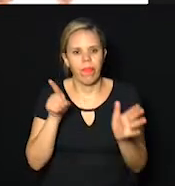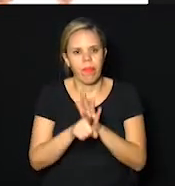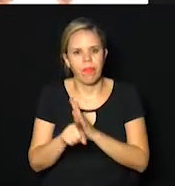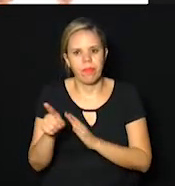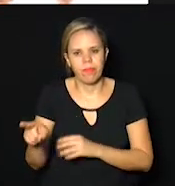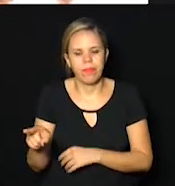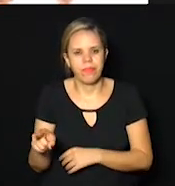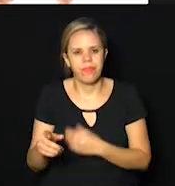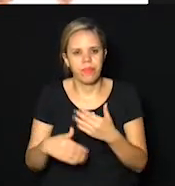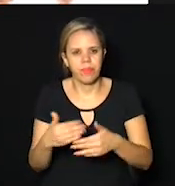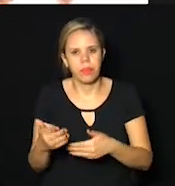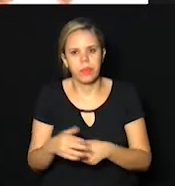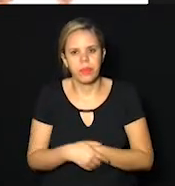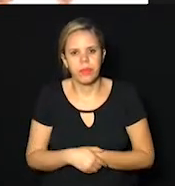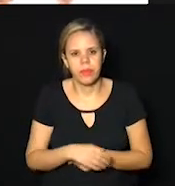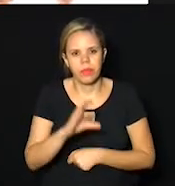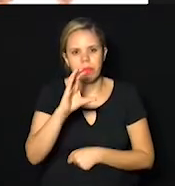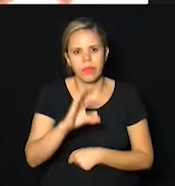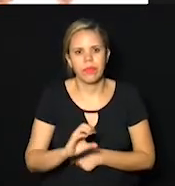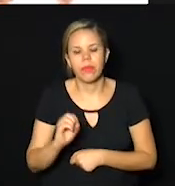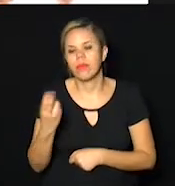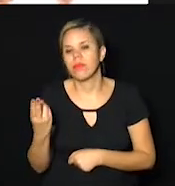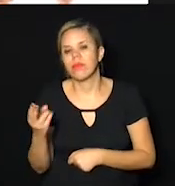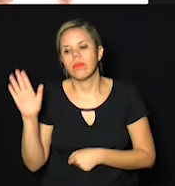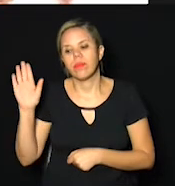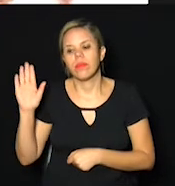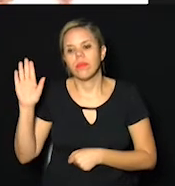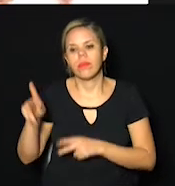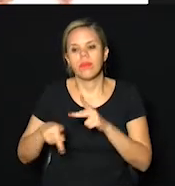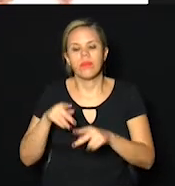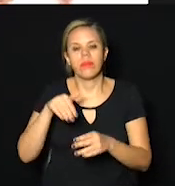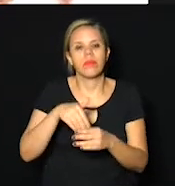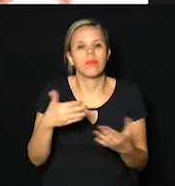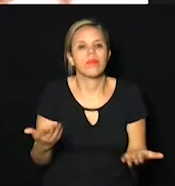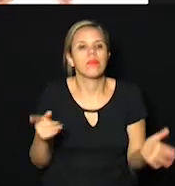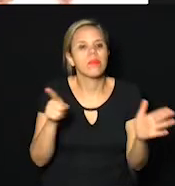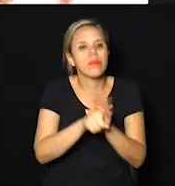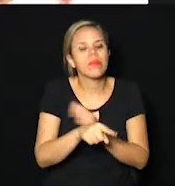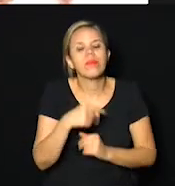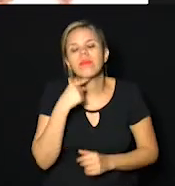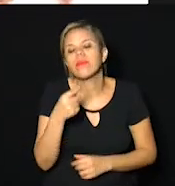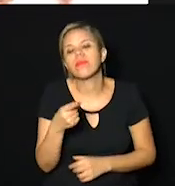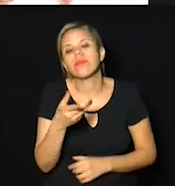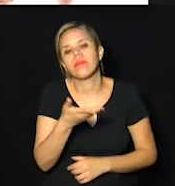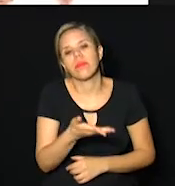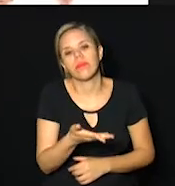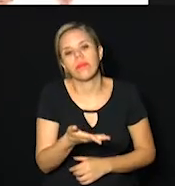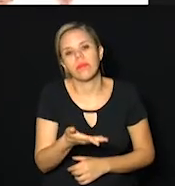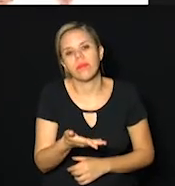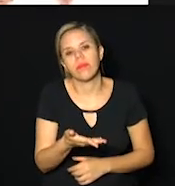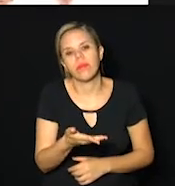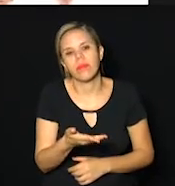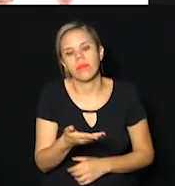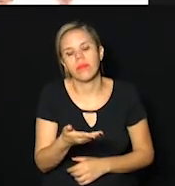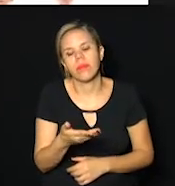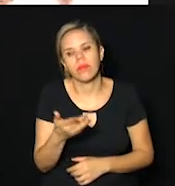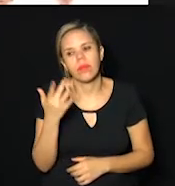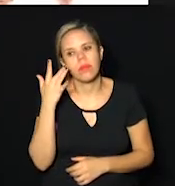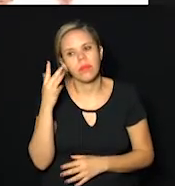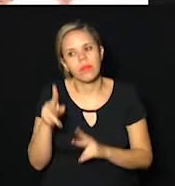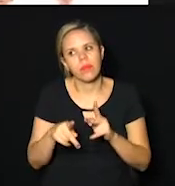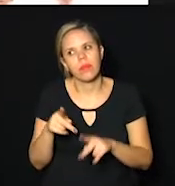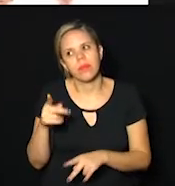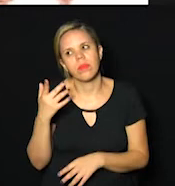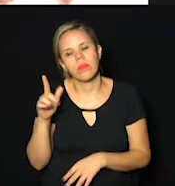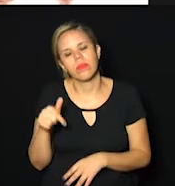na sequência aí, que é cidadãos ou eleitores? Por que eu faço essa pergunta, gente? Tem muita gente que trata...